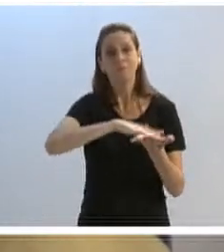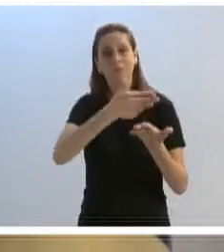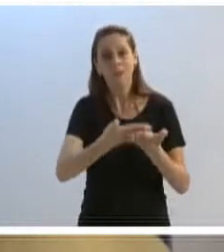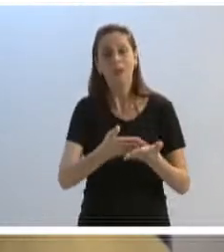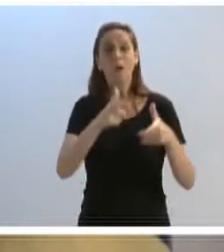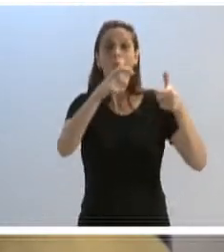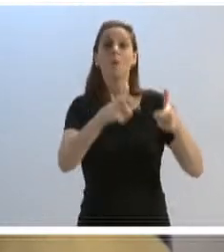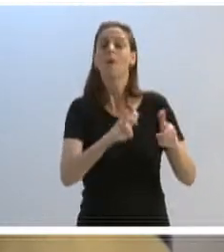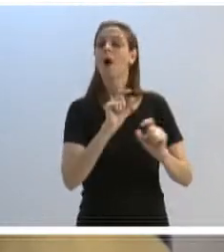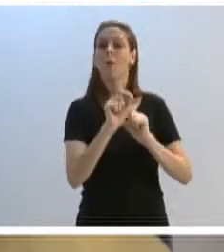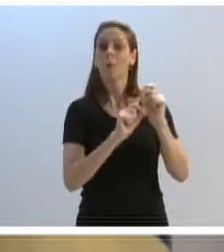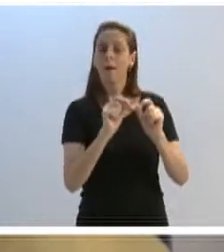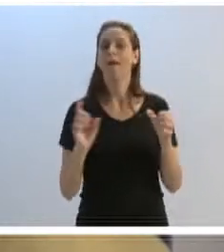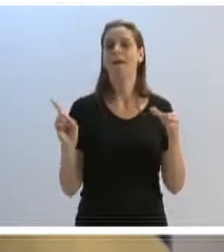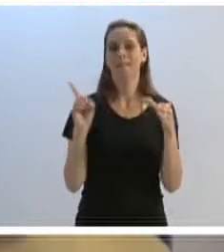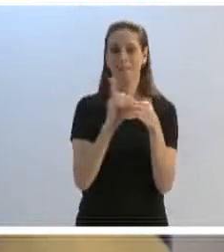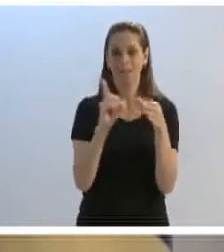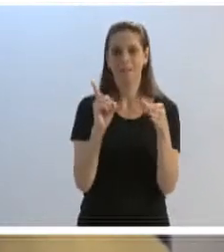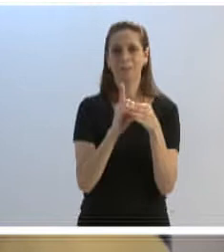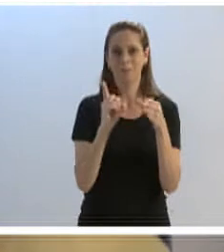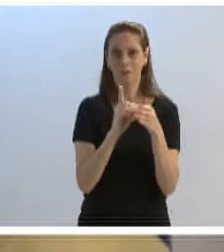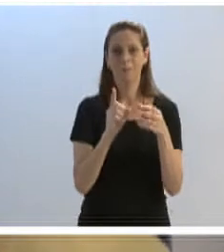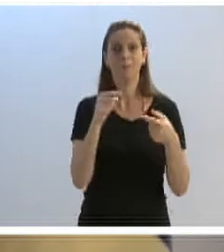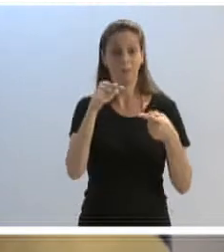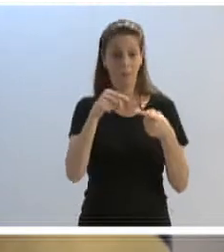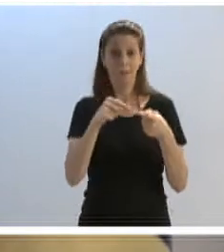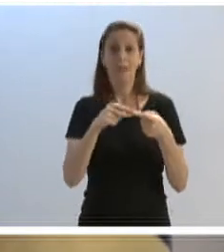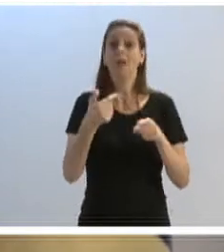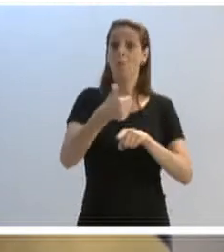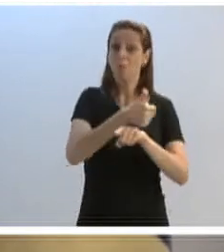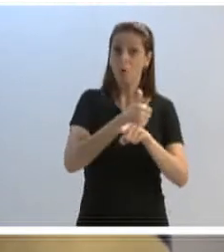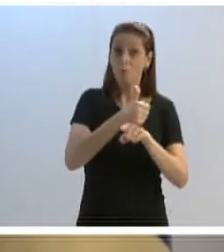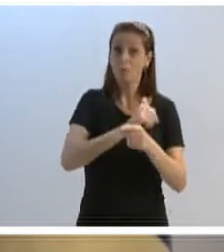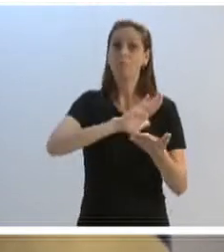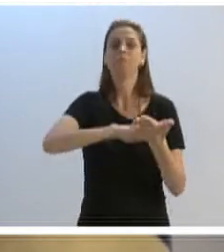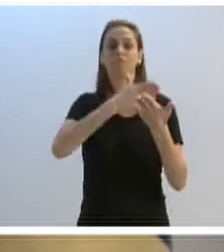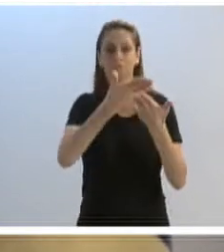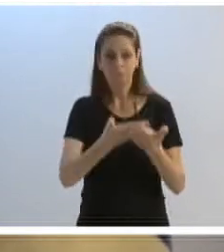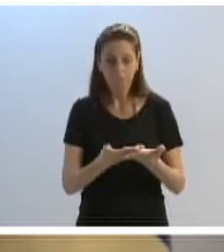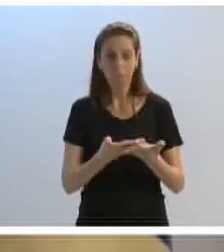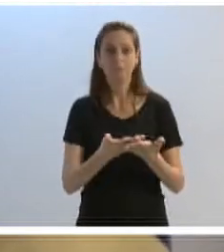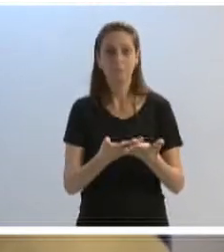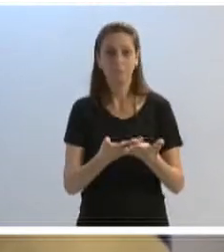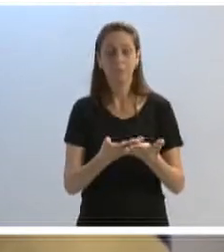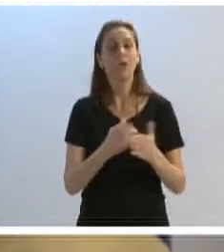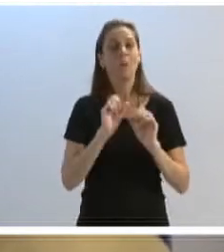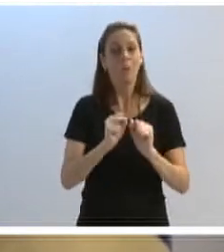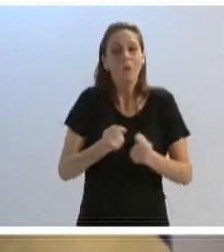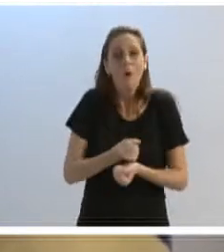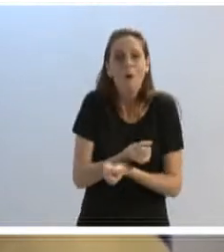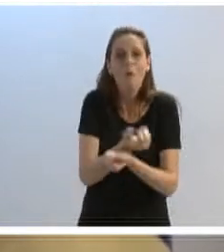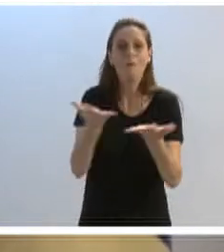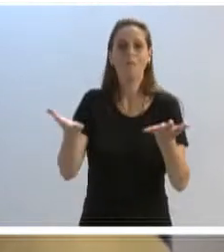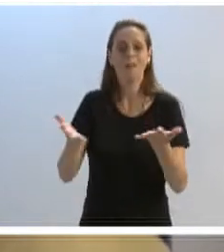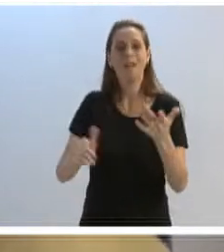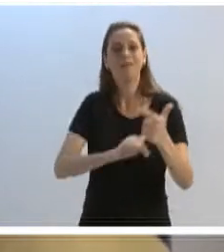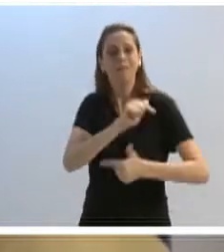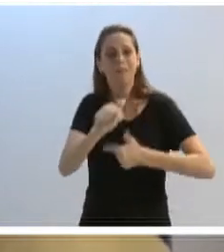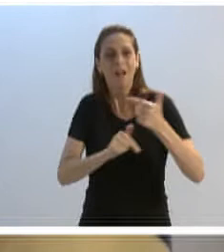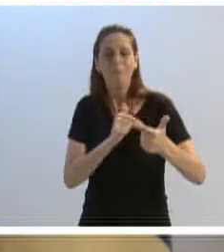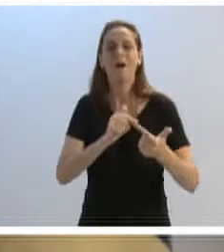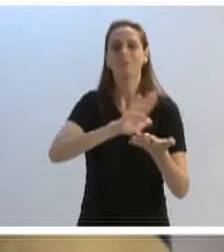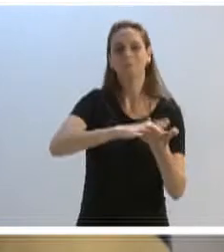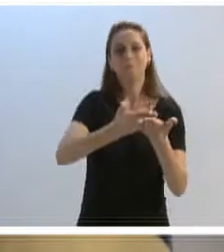um ambiente de atendimento composto por profissionais, intérpretes e tradutores que oferecerão serviços de mediação